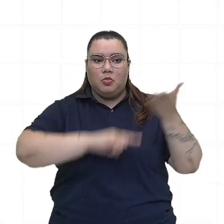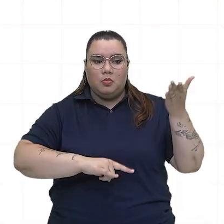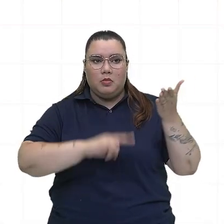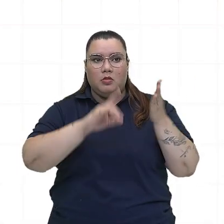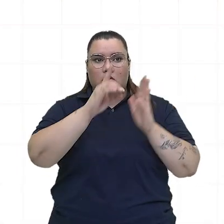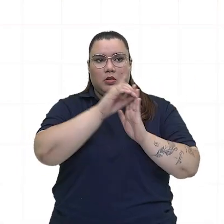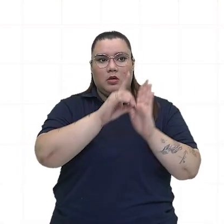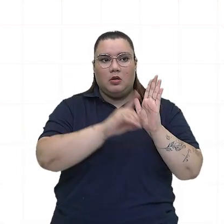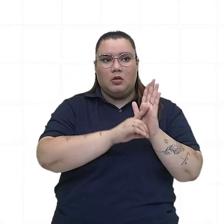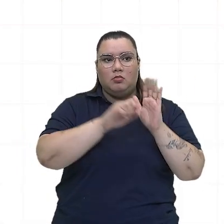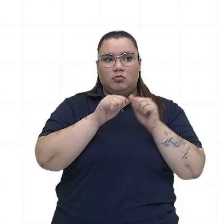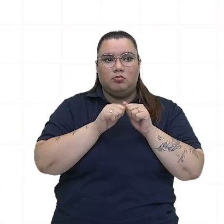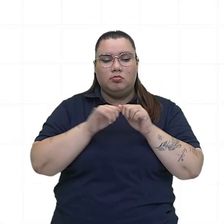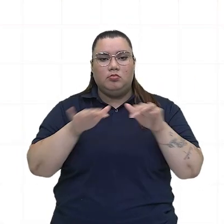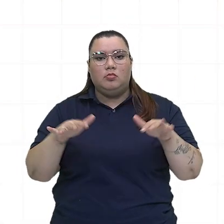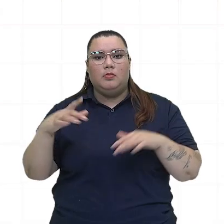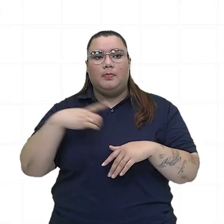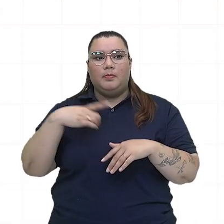vem ali